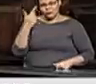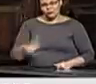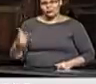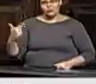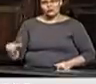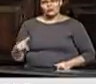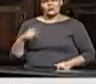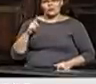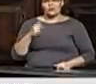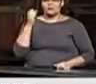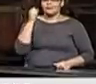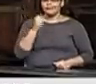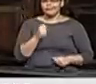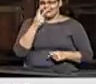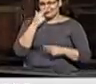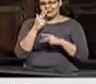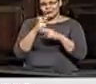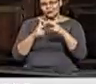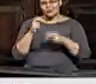vez esfaquear